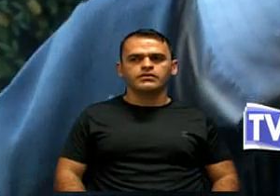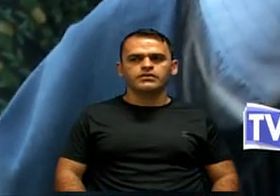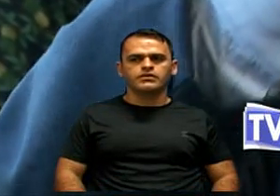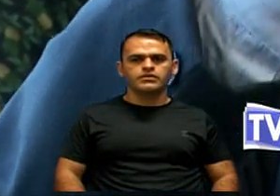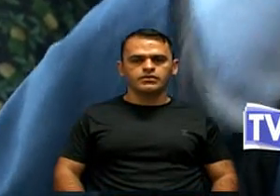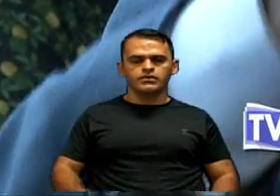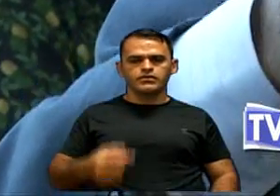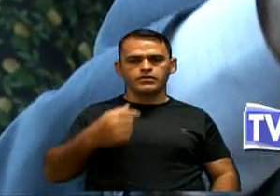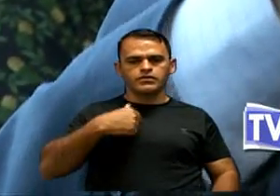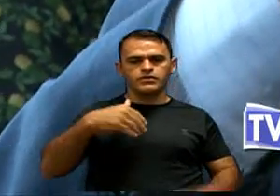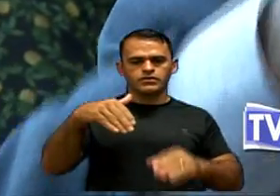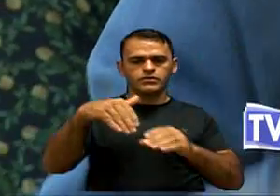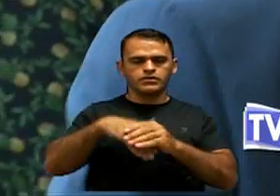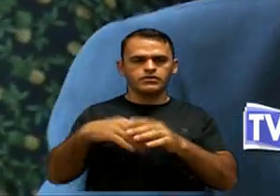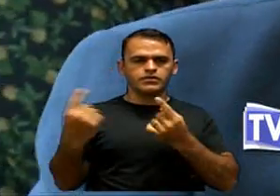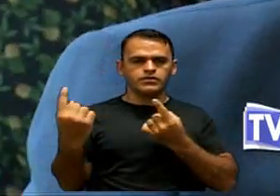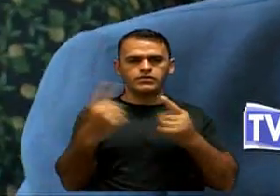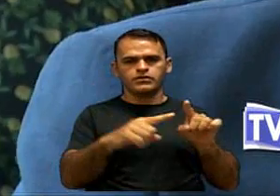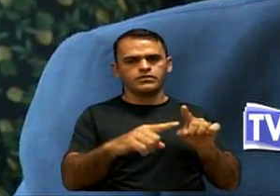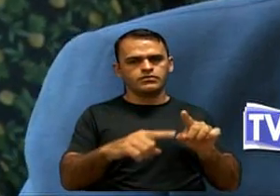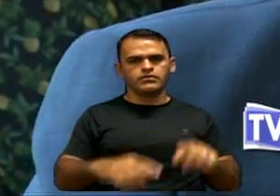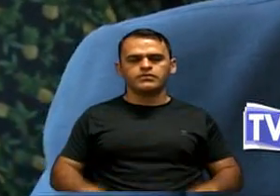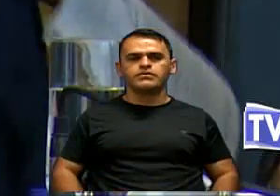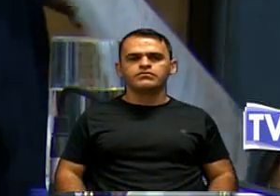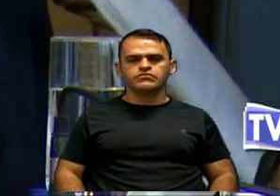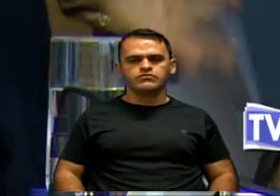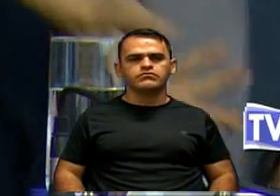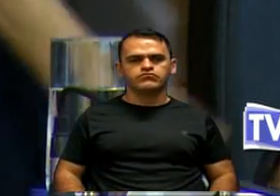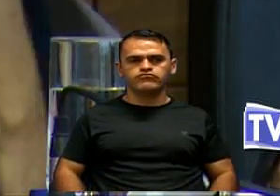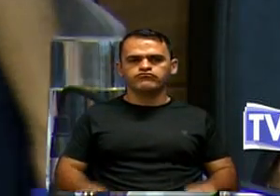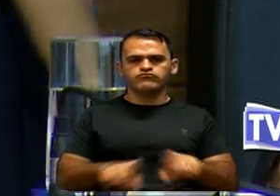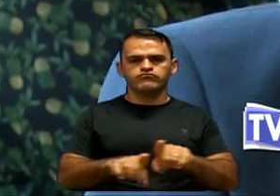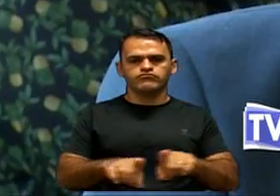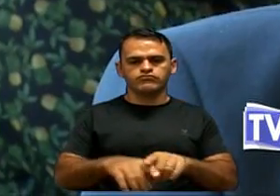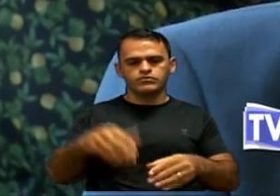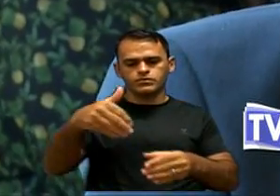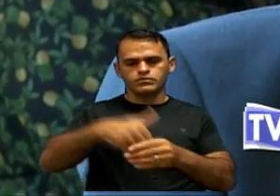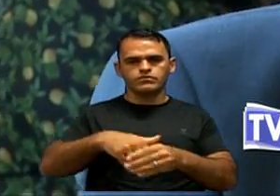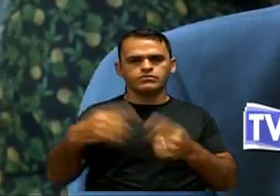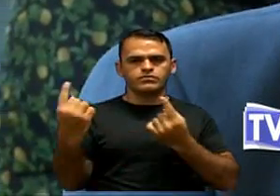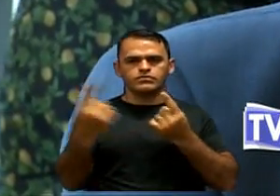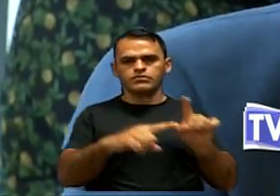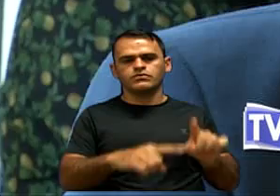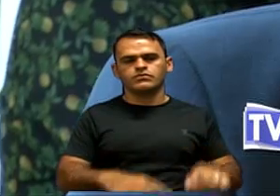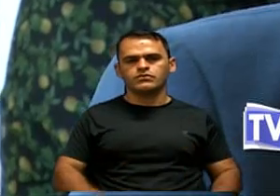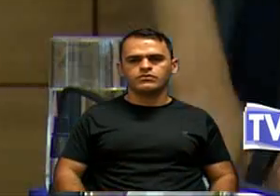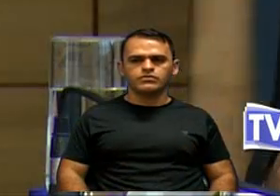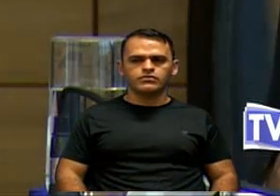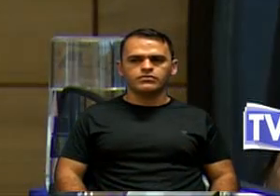consignado meu voto contrário a este projeto. Também? Voto contrário, meu. Tá bom.